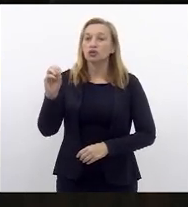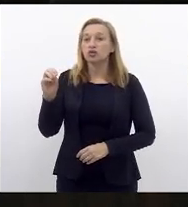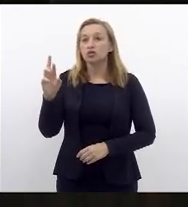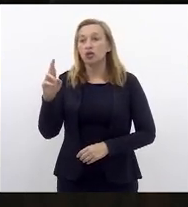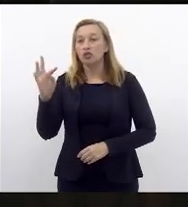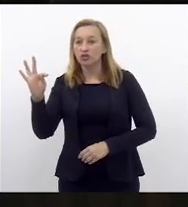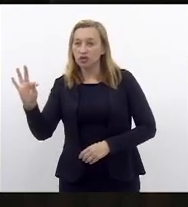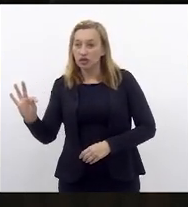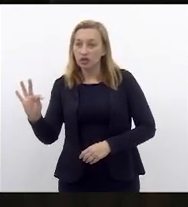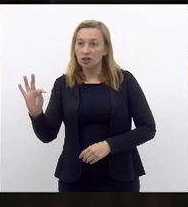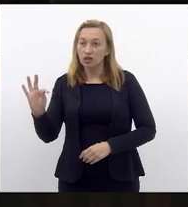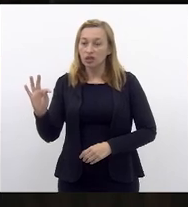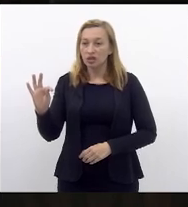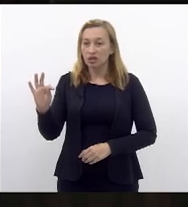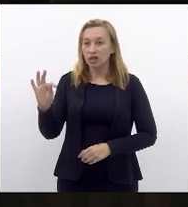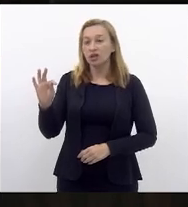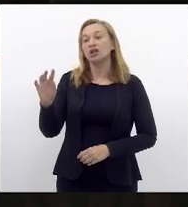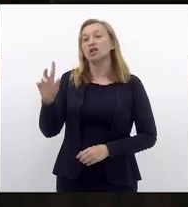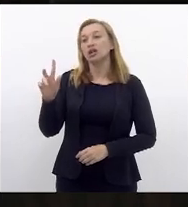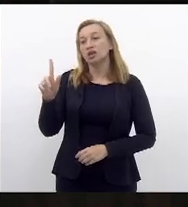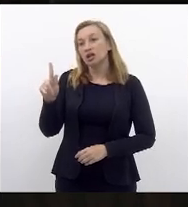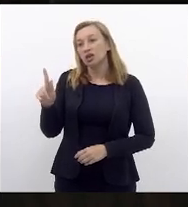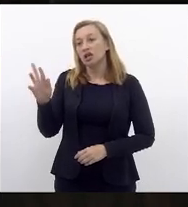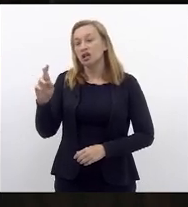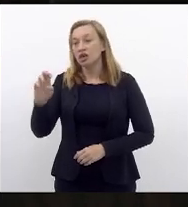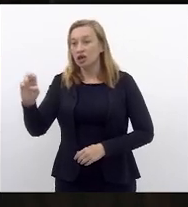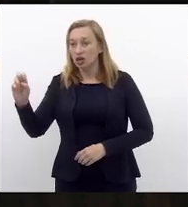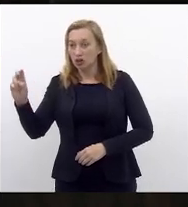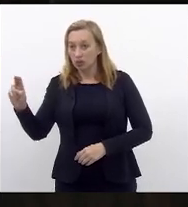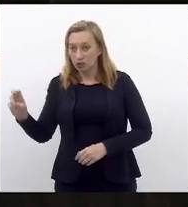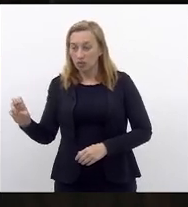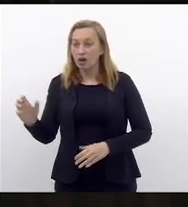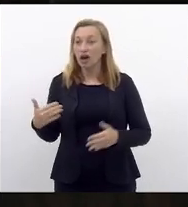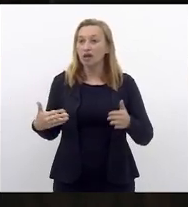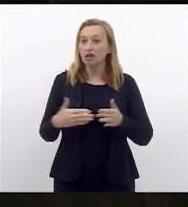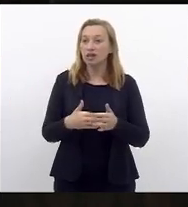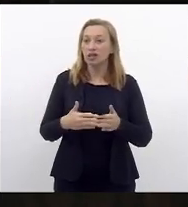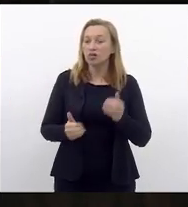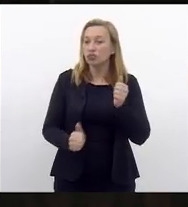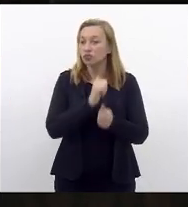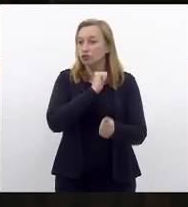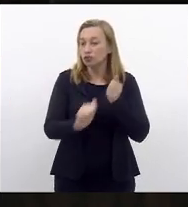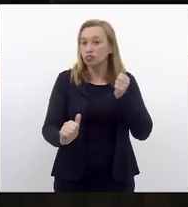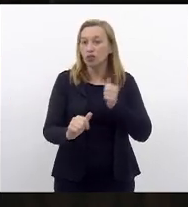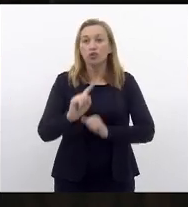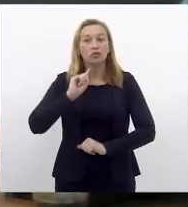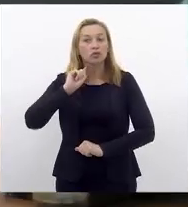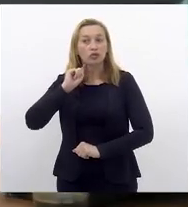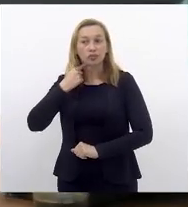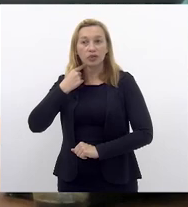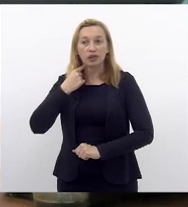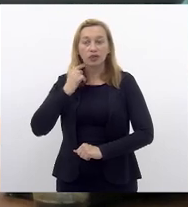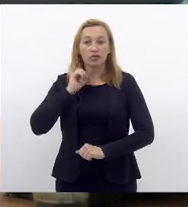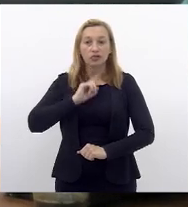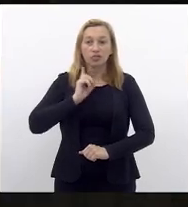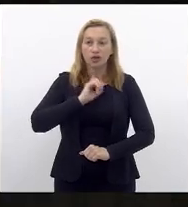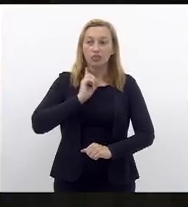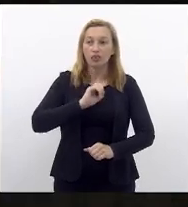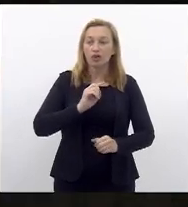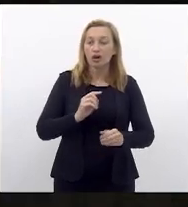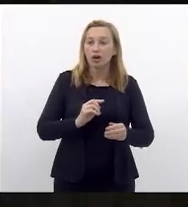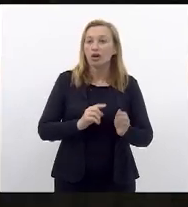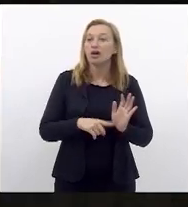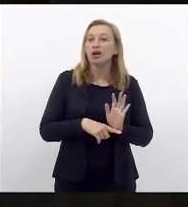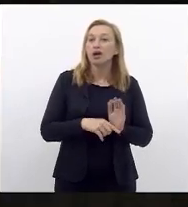onde possivelmente estaremos até o jogo do Flamengo, onde vamos acompanhá-lo. Tudo